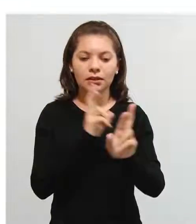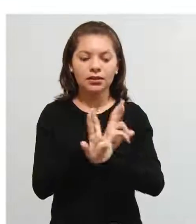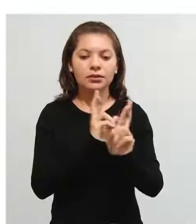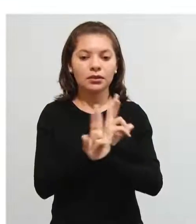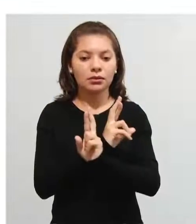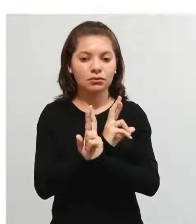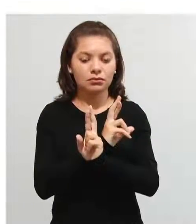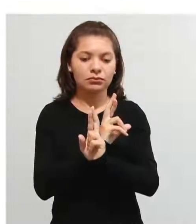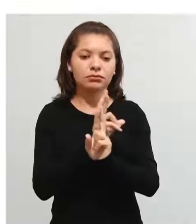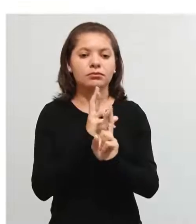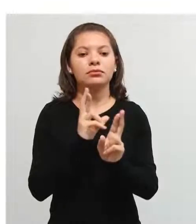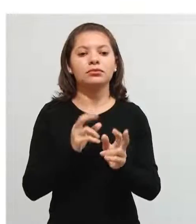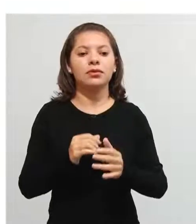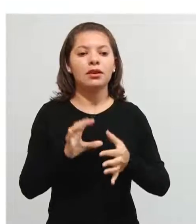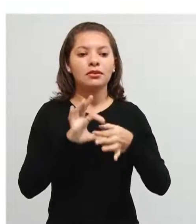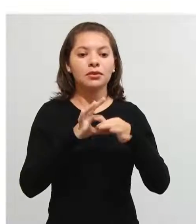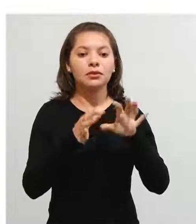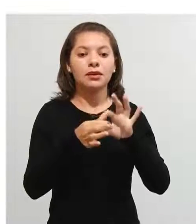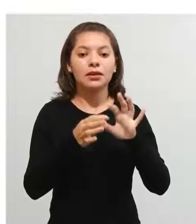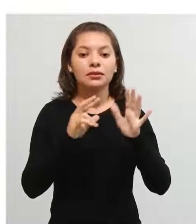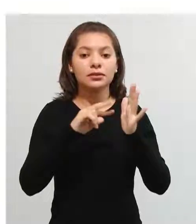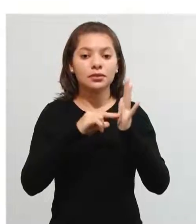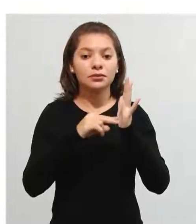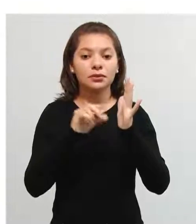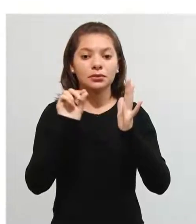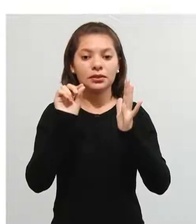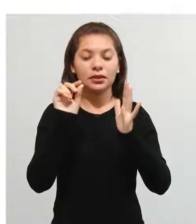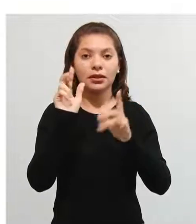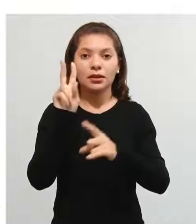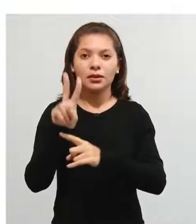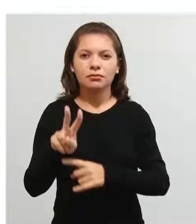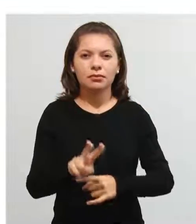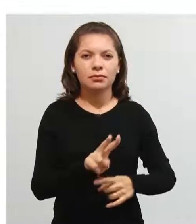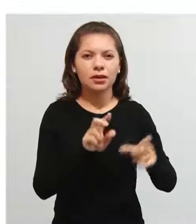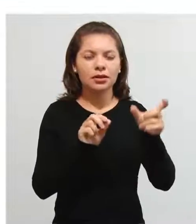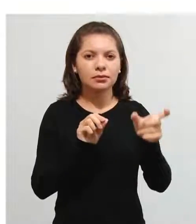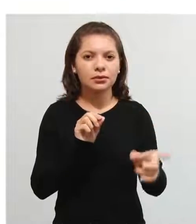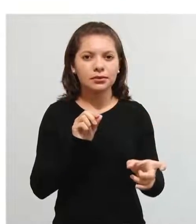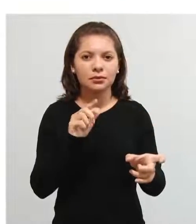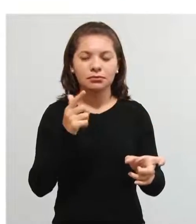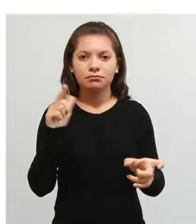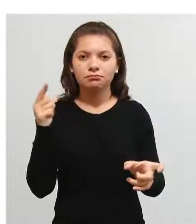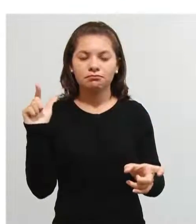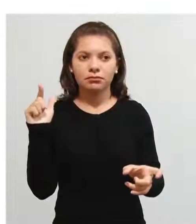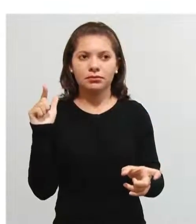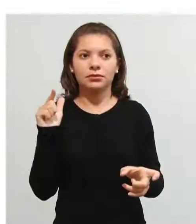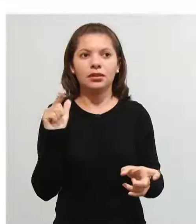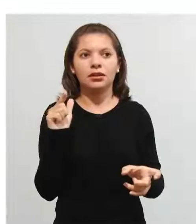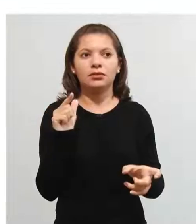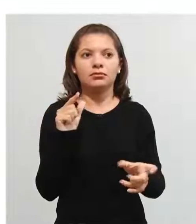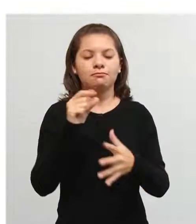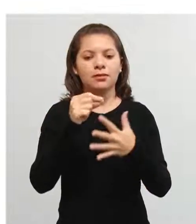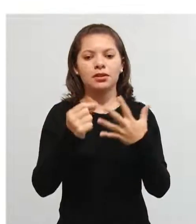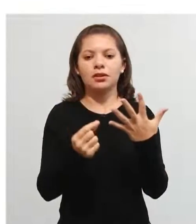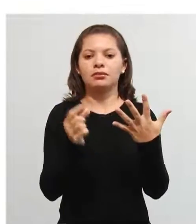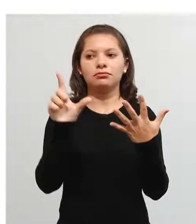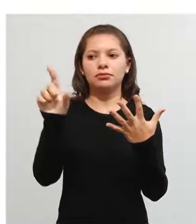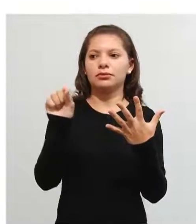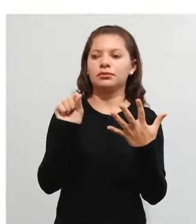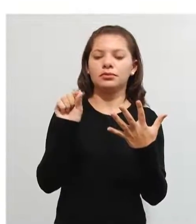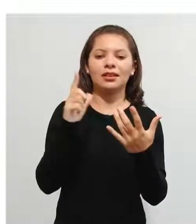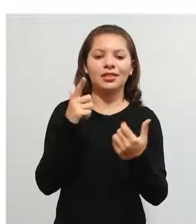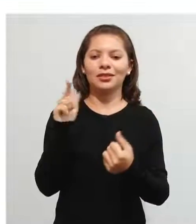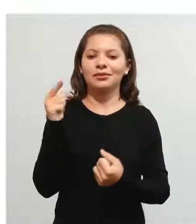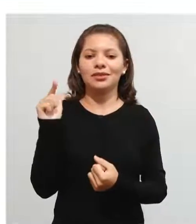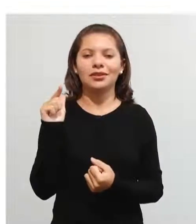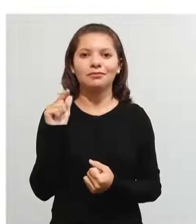fala em ato vinculado, significa dizer que o gestor público não tem margem de escolha. Ele tem que fazer